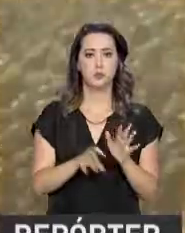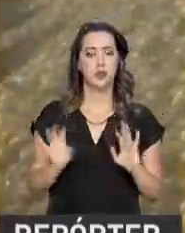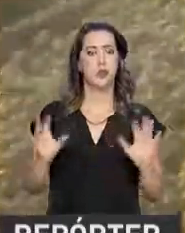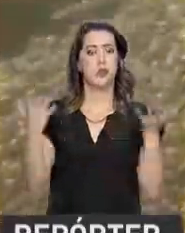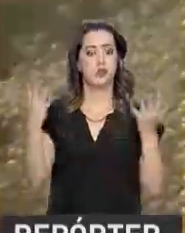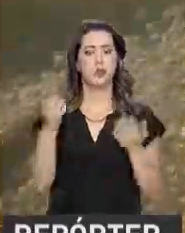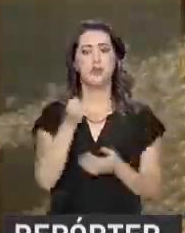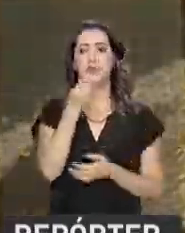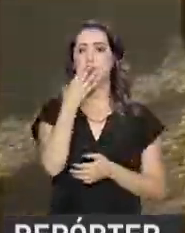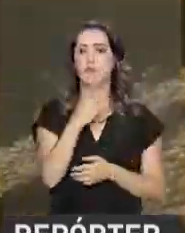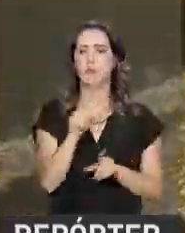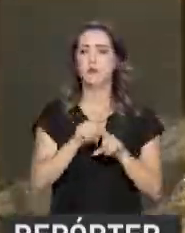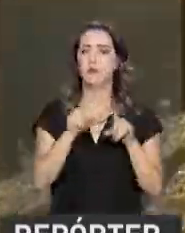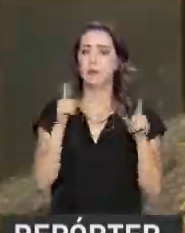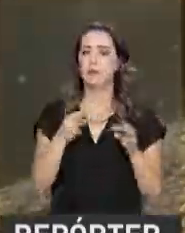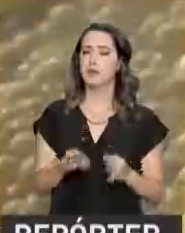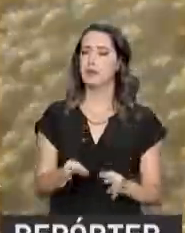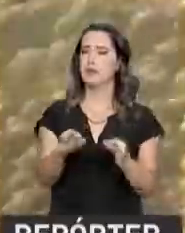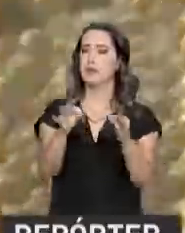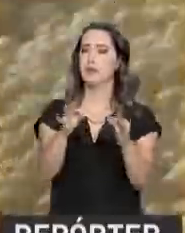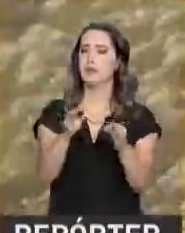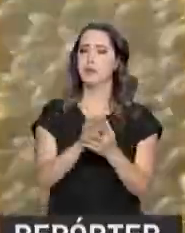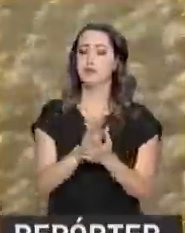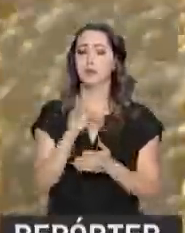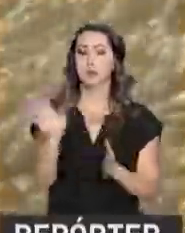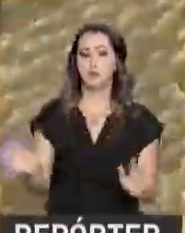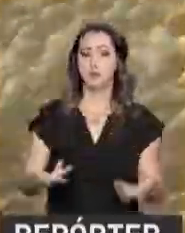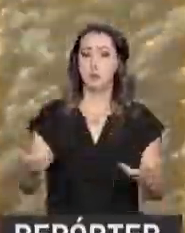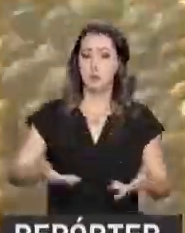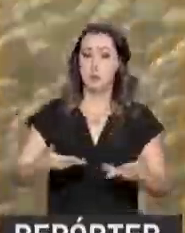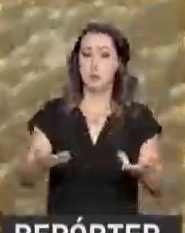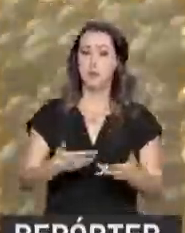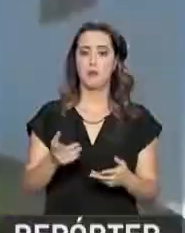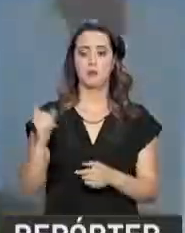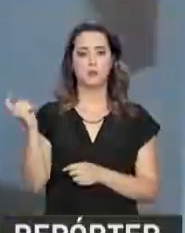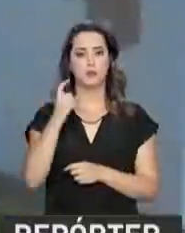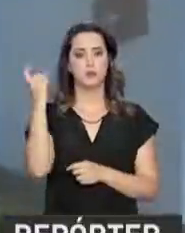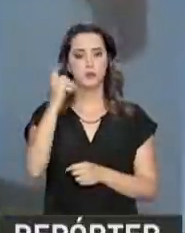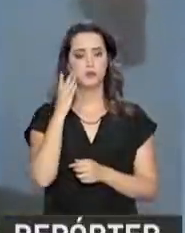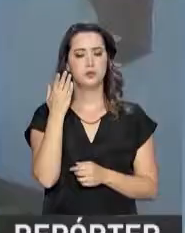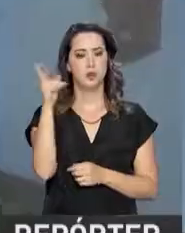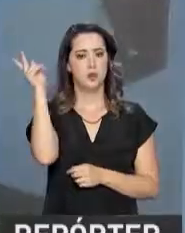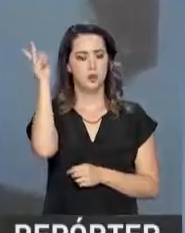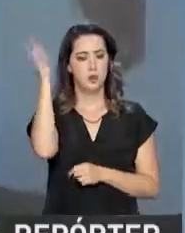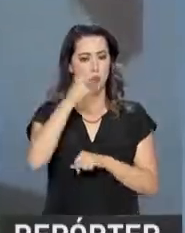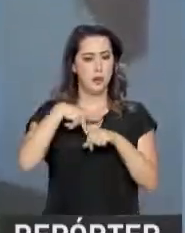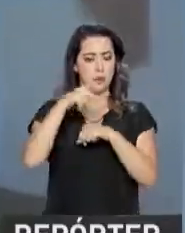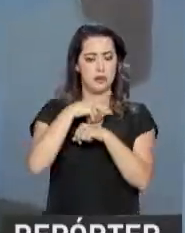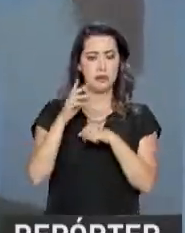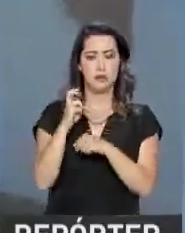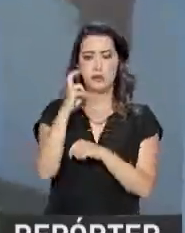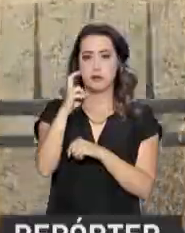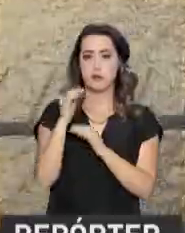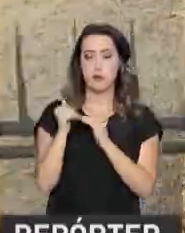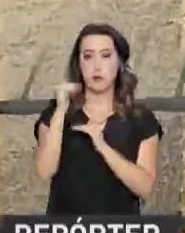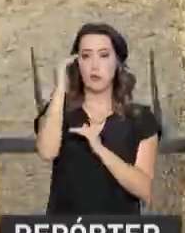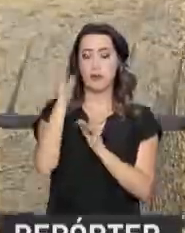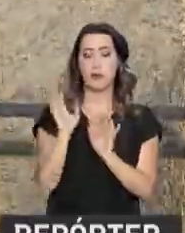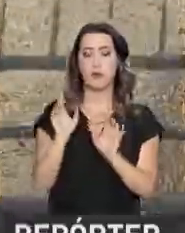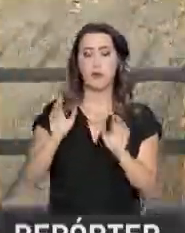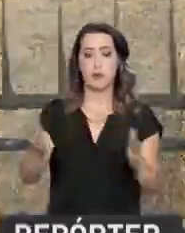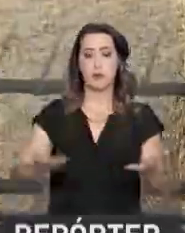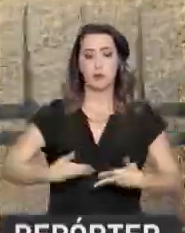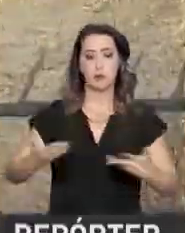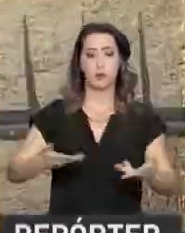favorável mas tecnologia produtividade em alta o país está entre os cinco maiores produtores